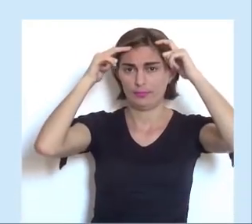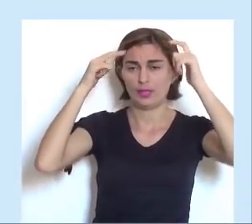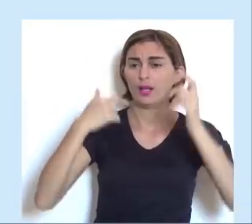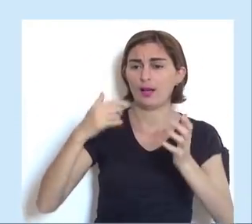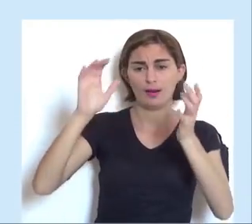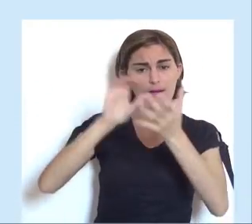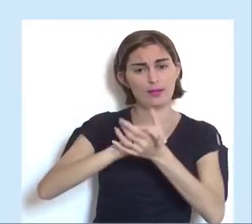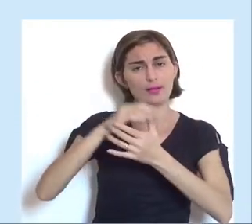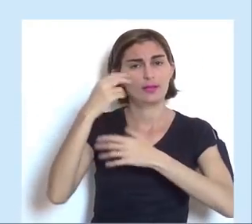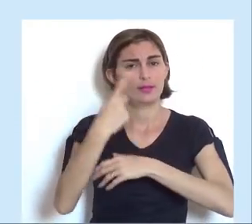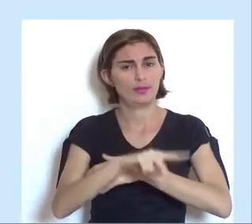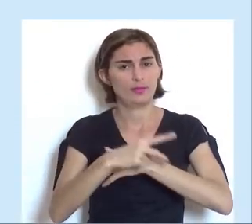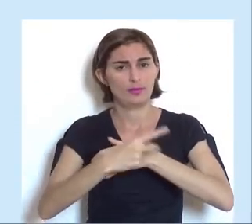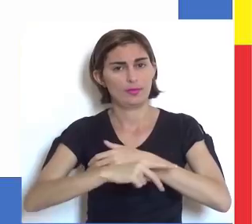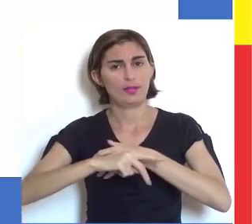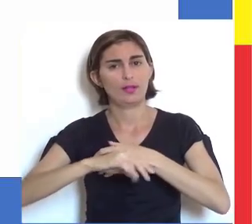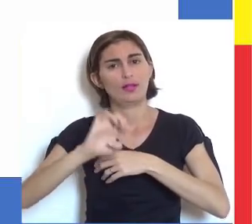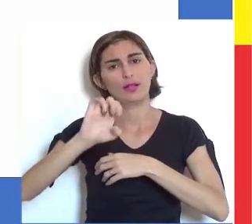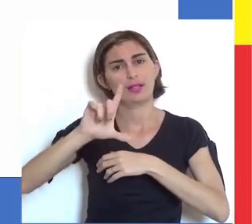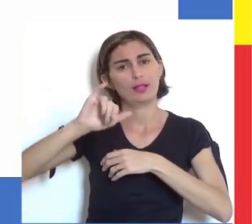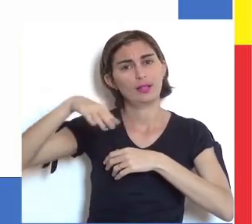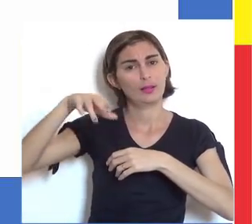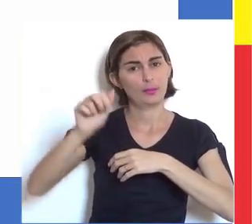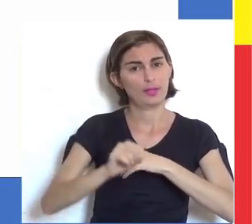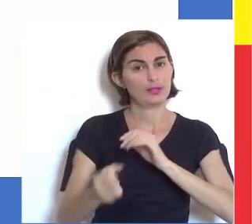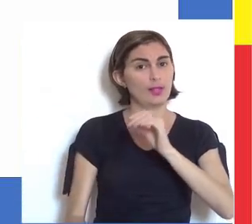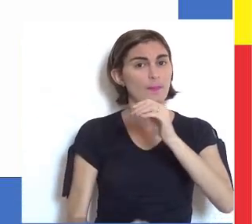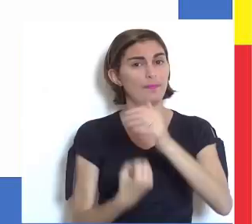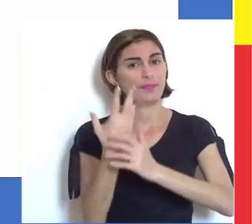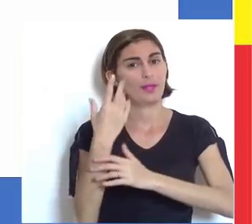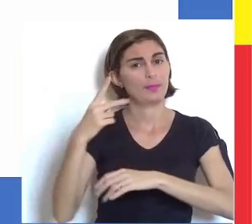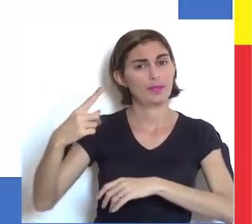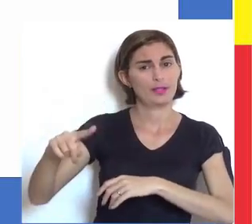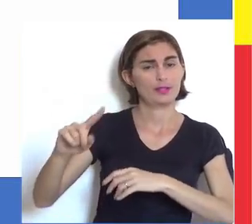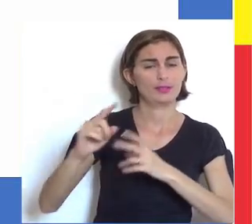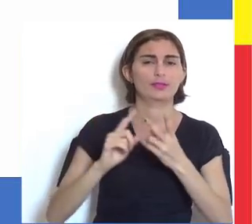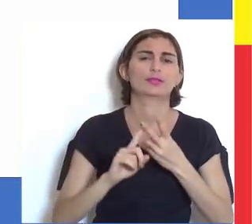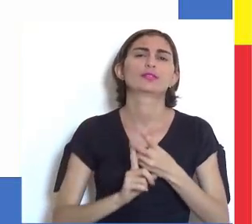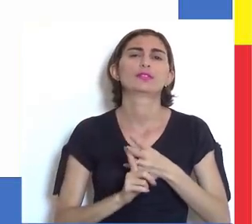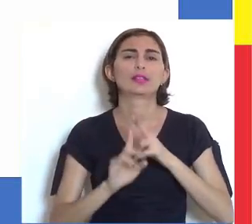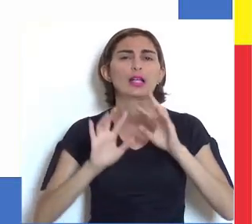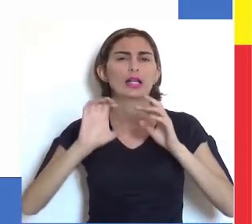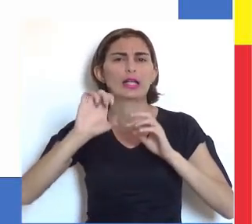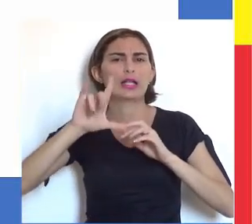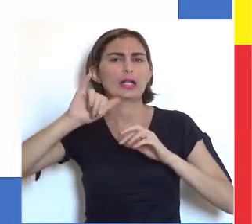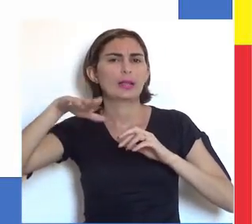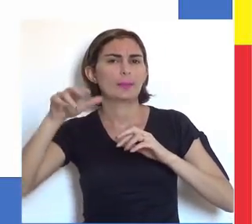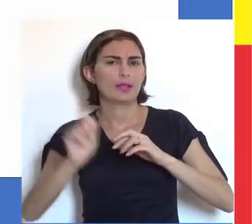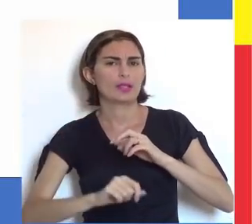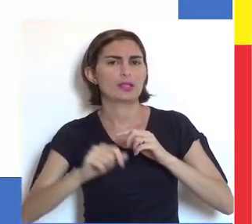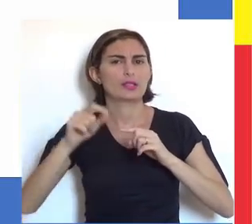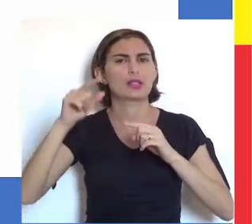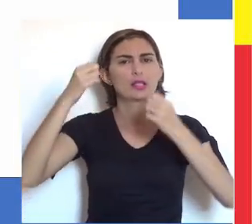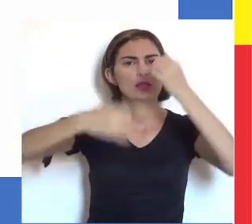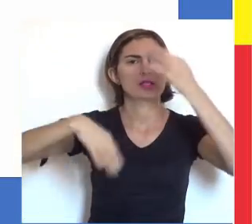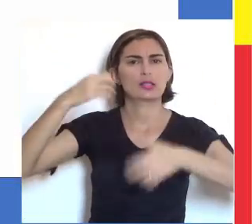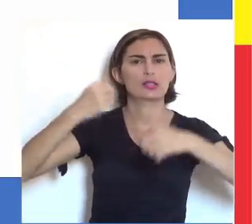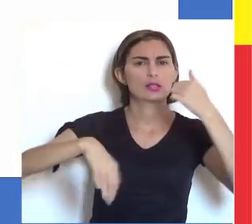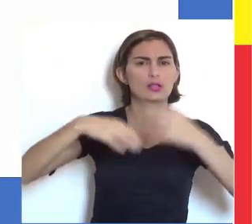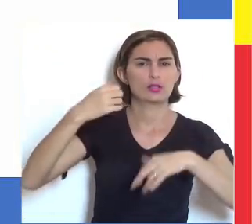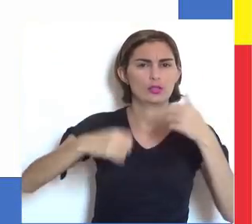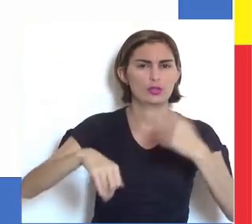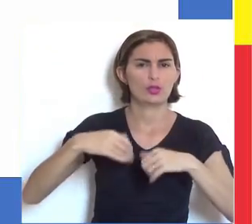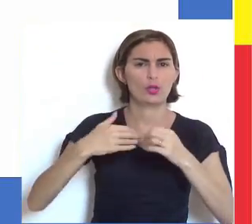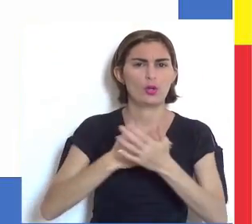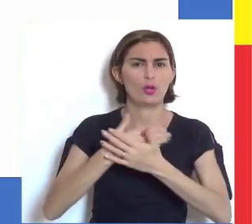para poder casar com ela? O clímax vai aparecer para vocês também e o desfecho. O clímax é o ponto da narrativa em que